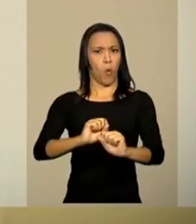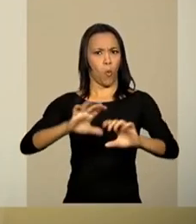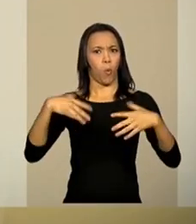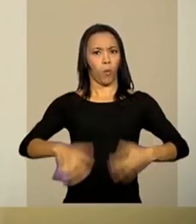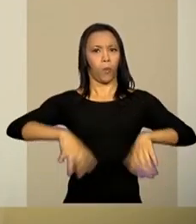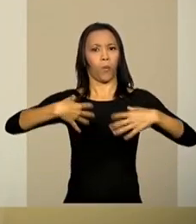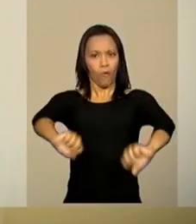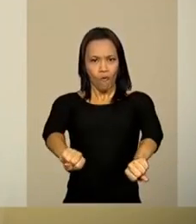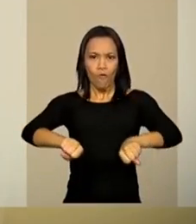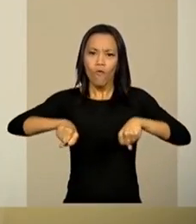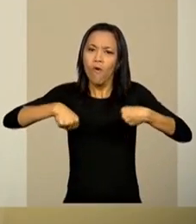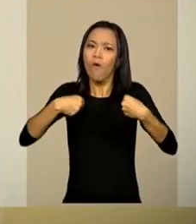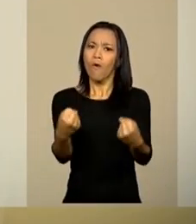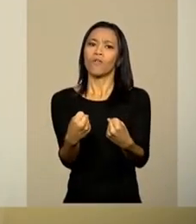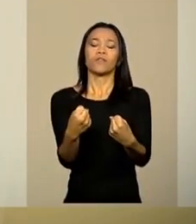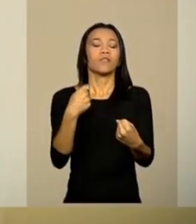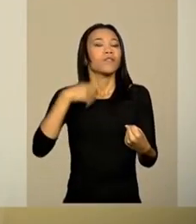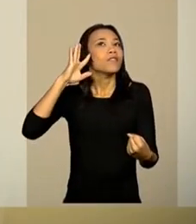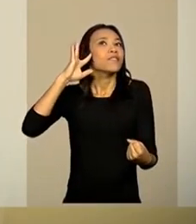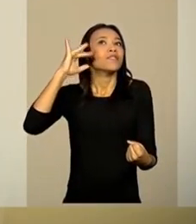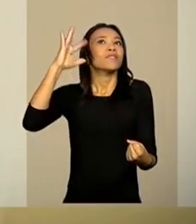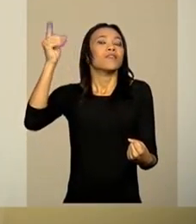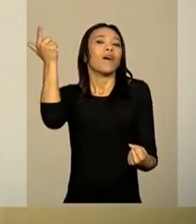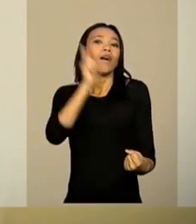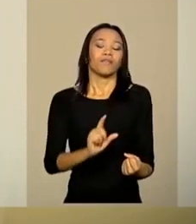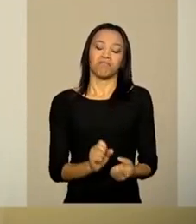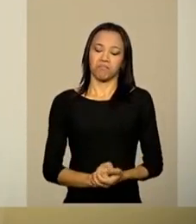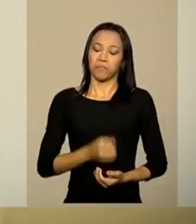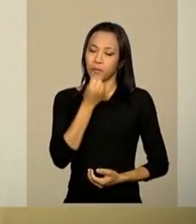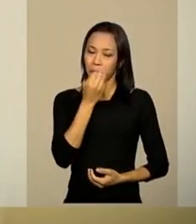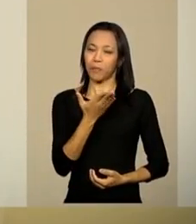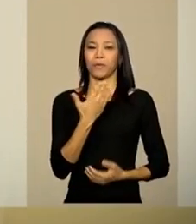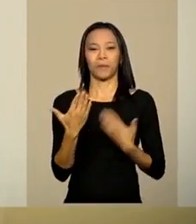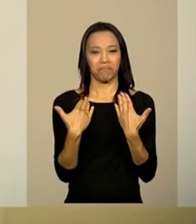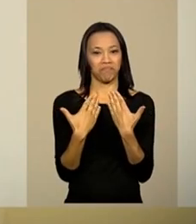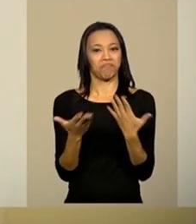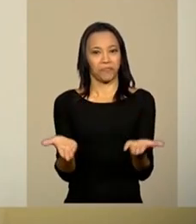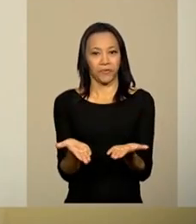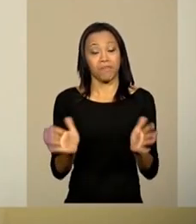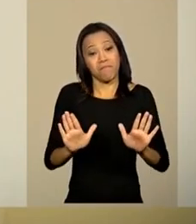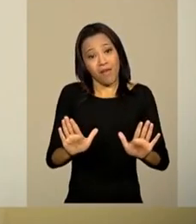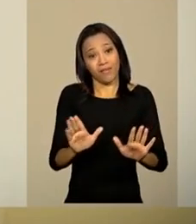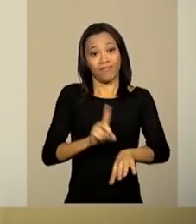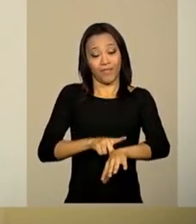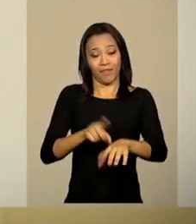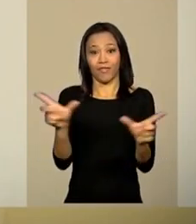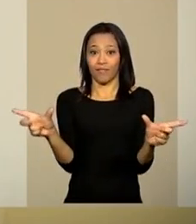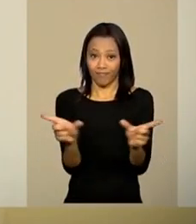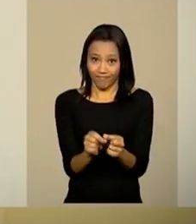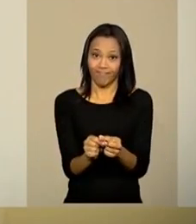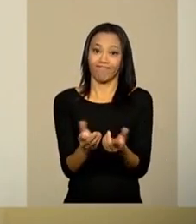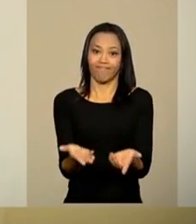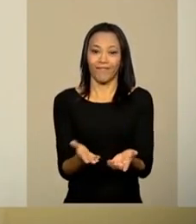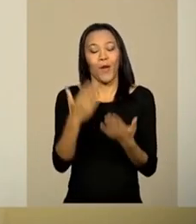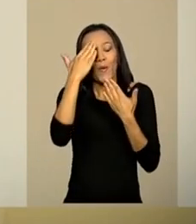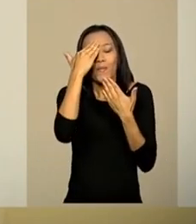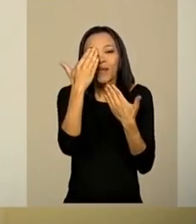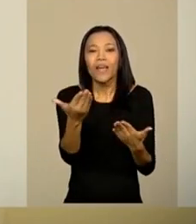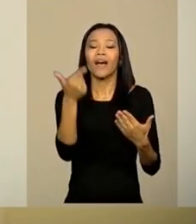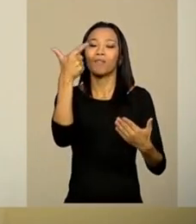nos tornará do tamanho de nossos sonhos. Max, muito boa conversa de hoje, presidenta, mas infelizmente o nosso tempo chegou ao fim.